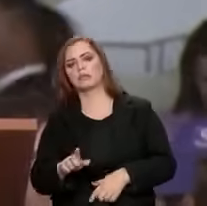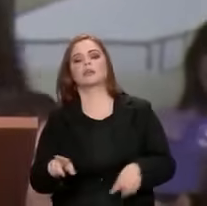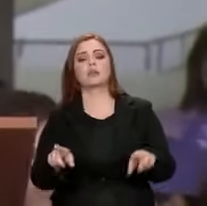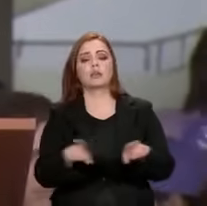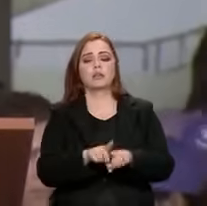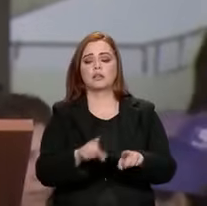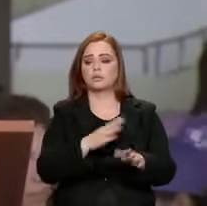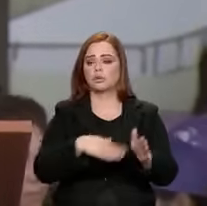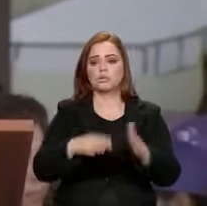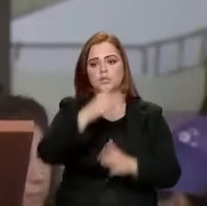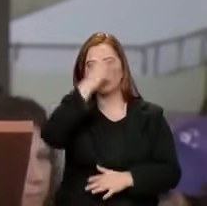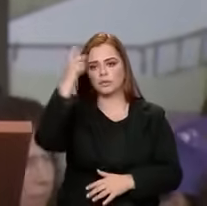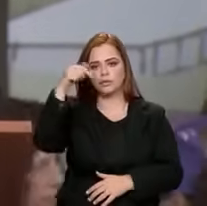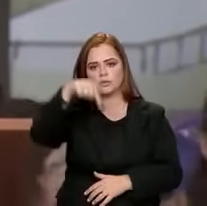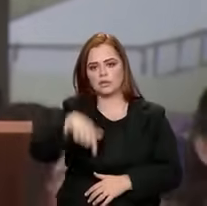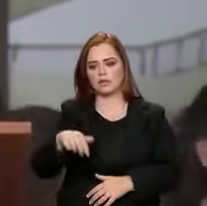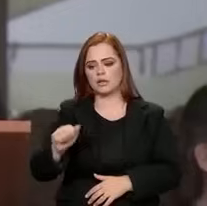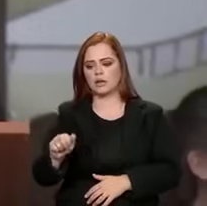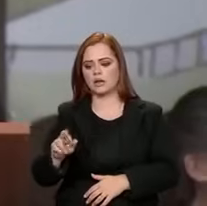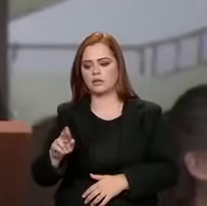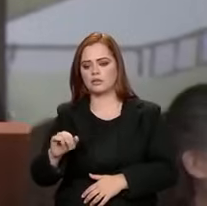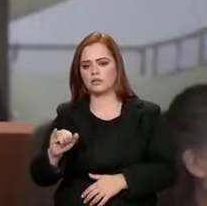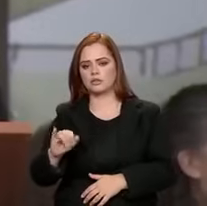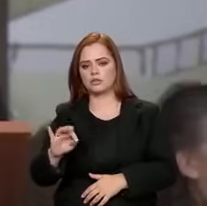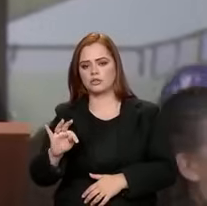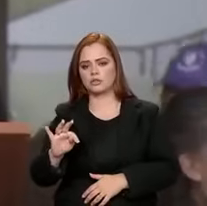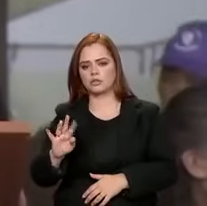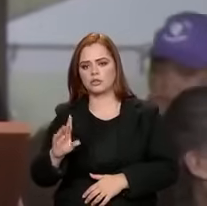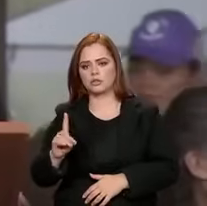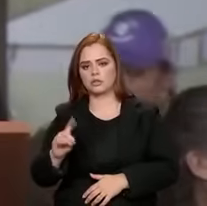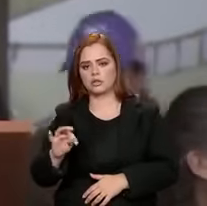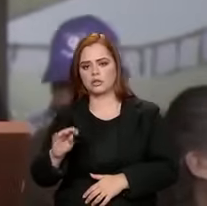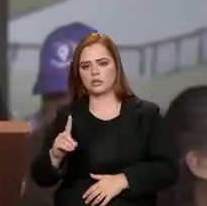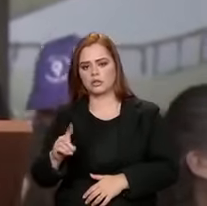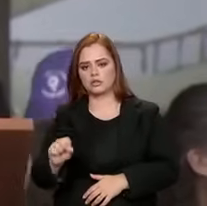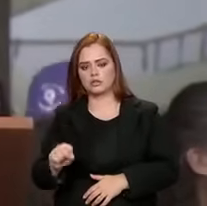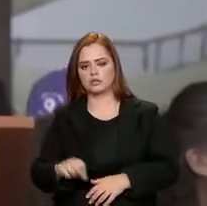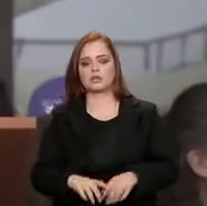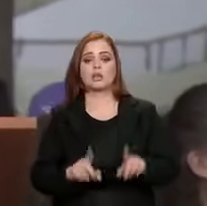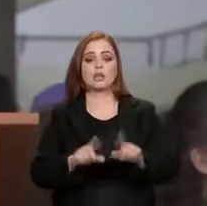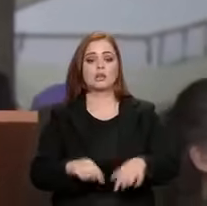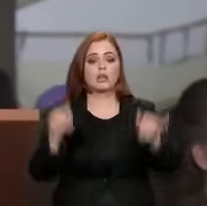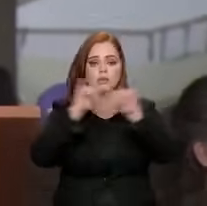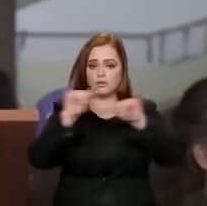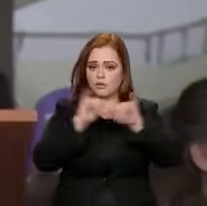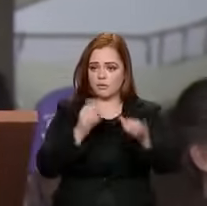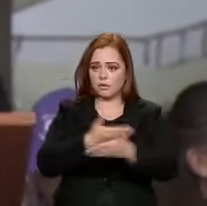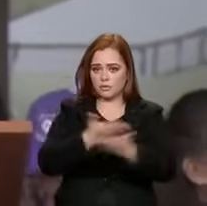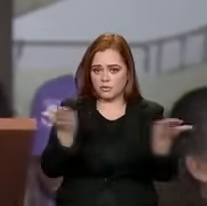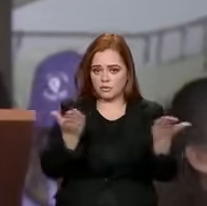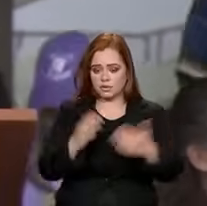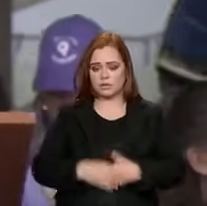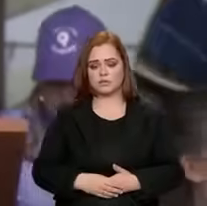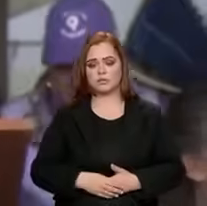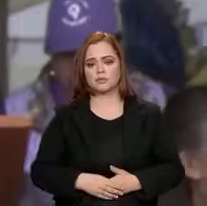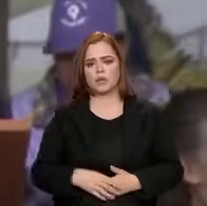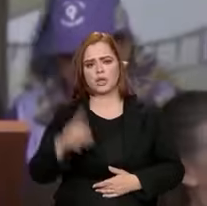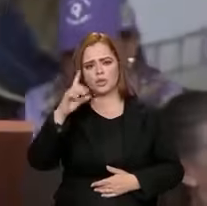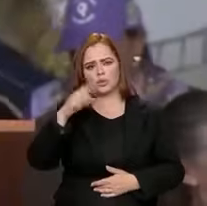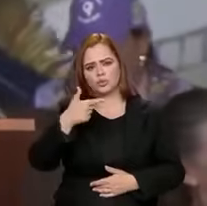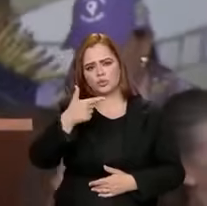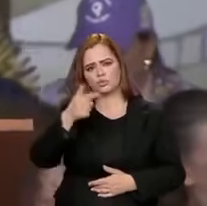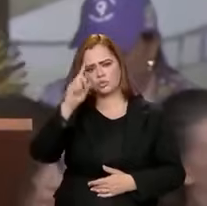autoridades aqui presentes eu quero dizer a vocês que no dia